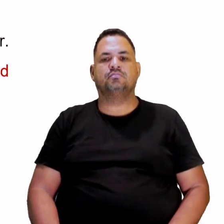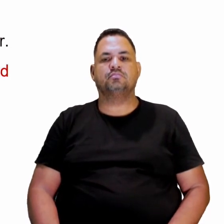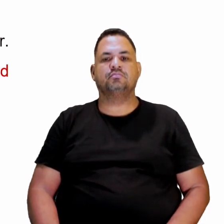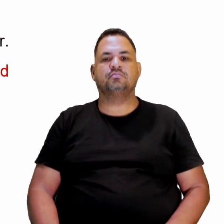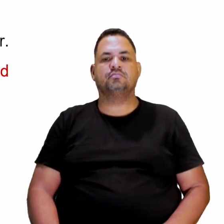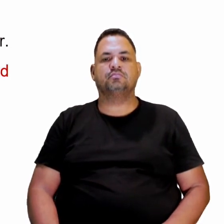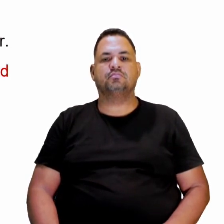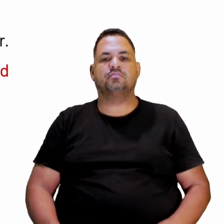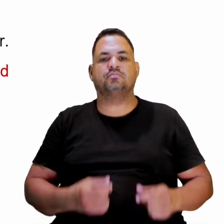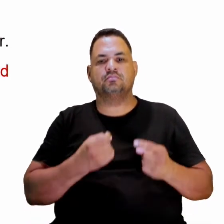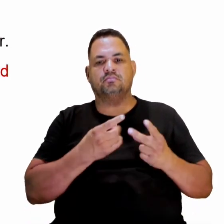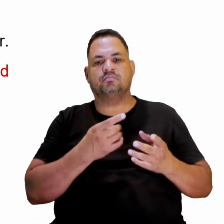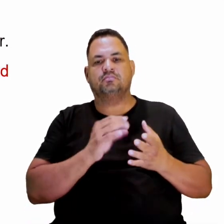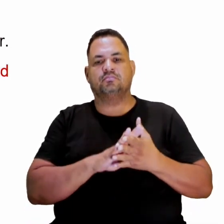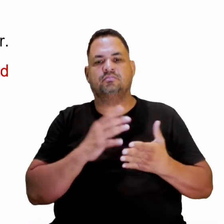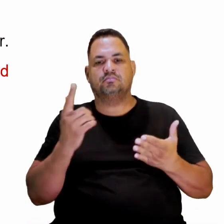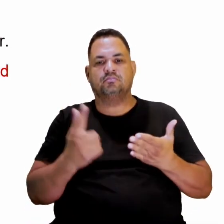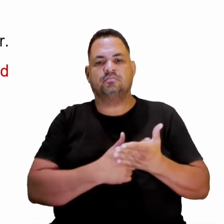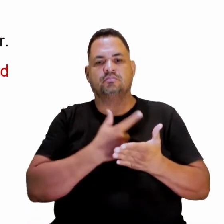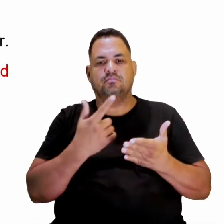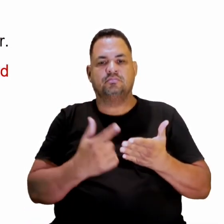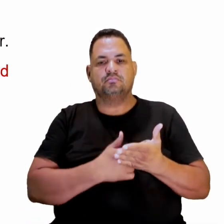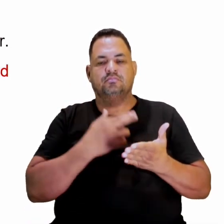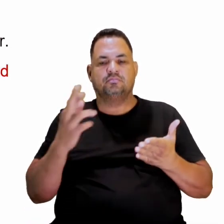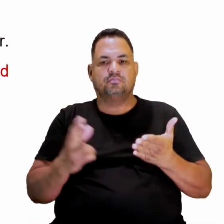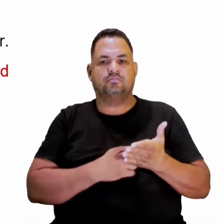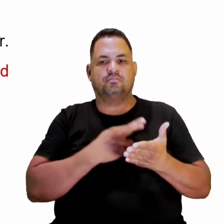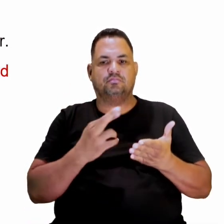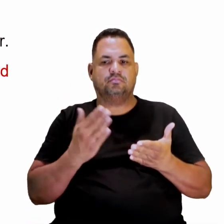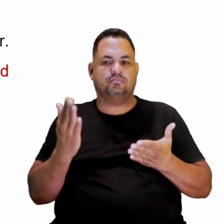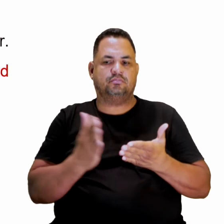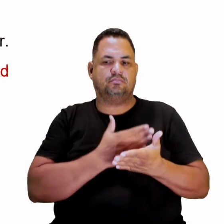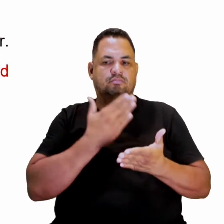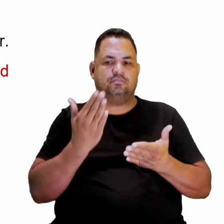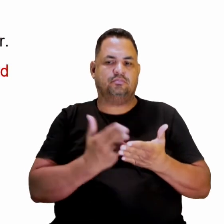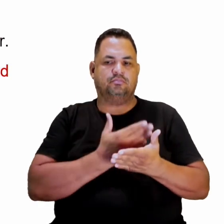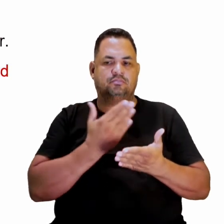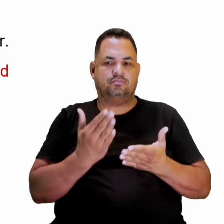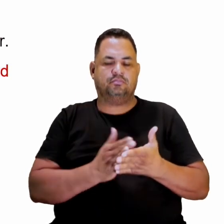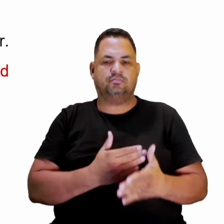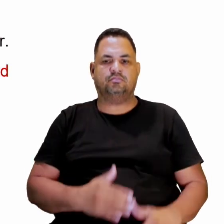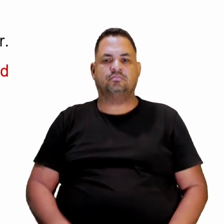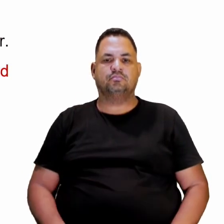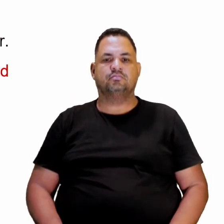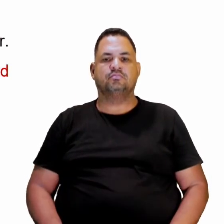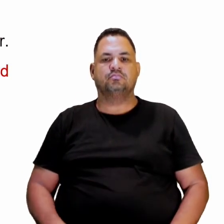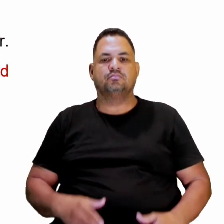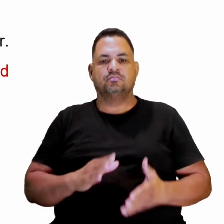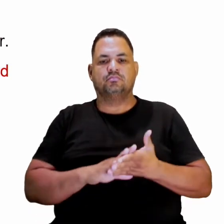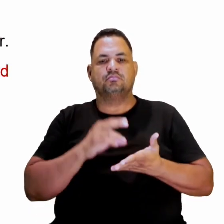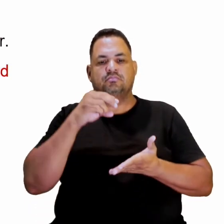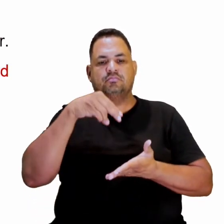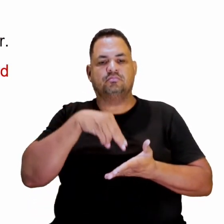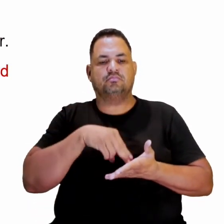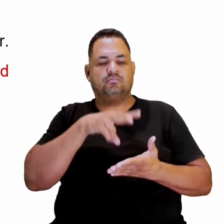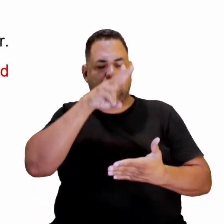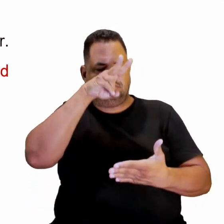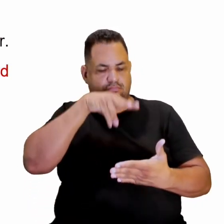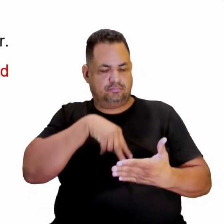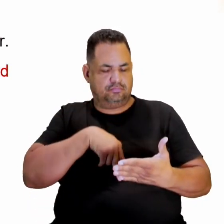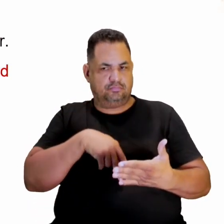Newspaper, ele comprou mais livros, revistas e jornais. He spent all the morning reading. Ele passou a manhã inteira